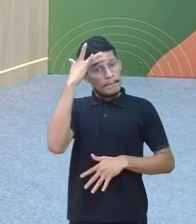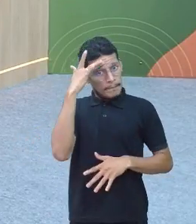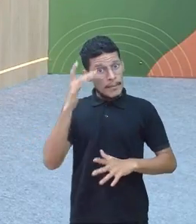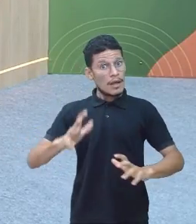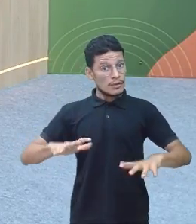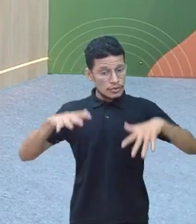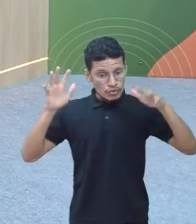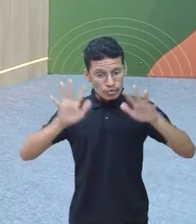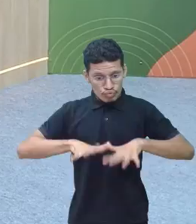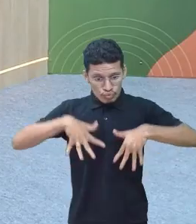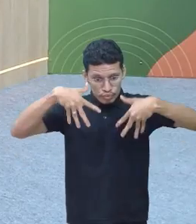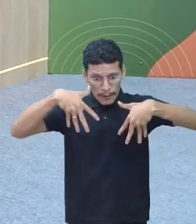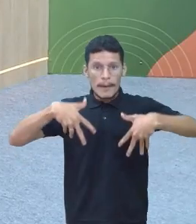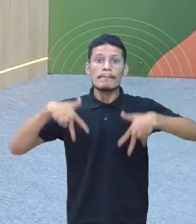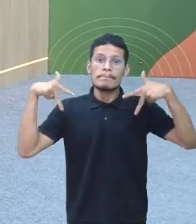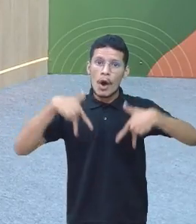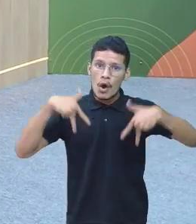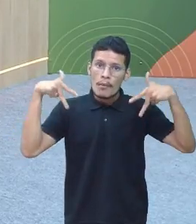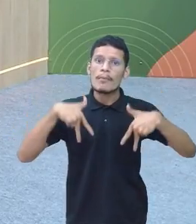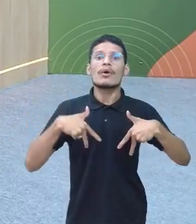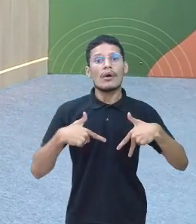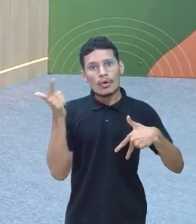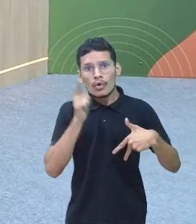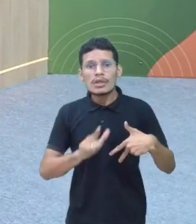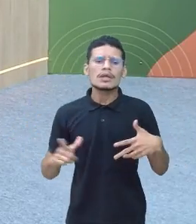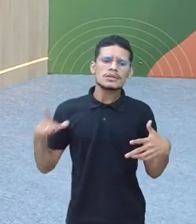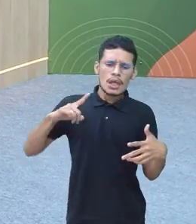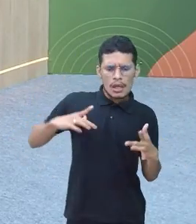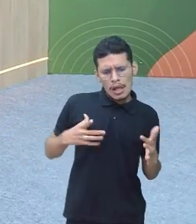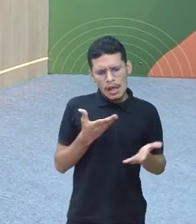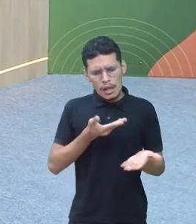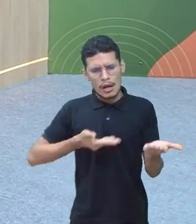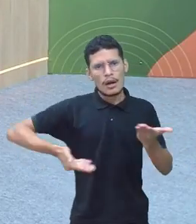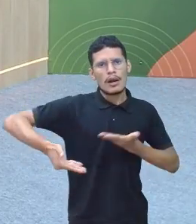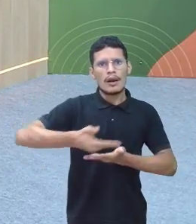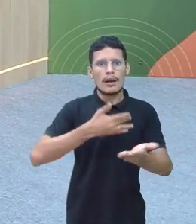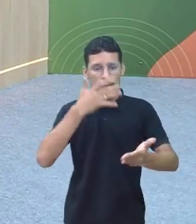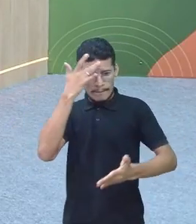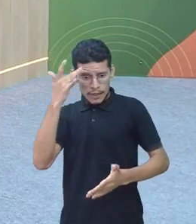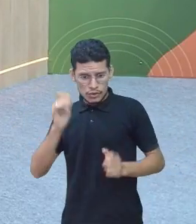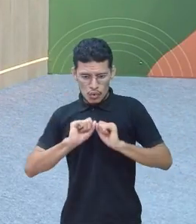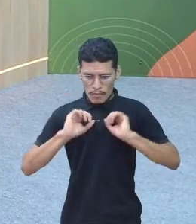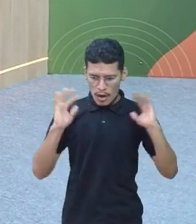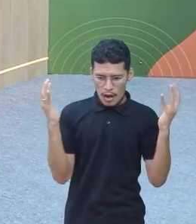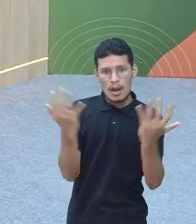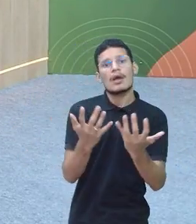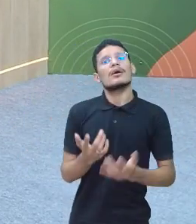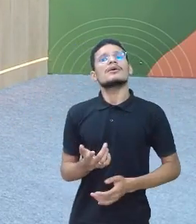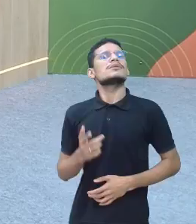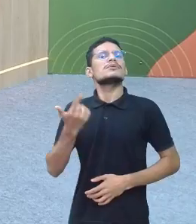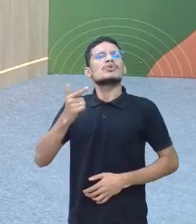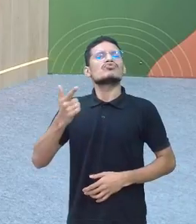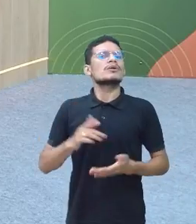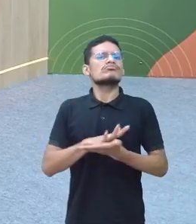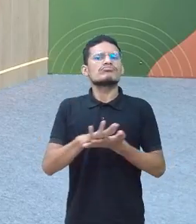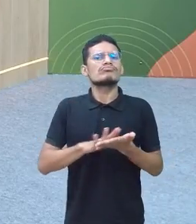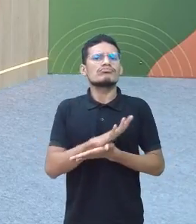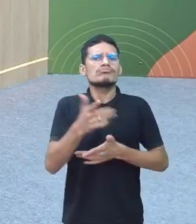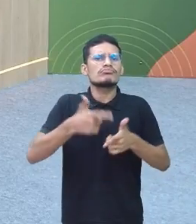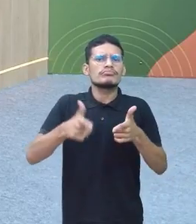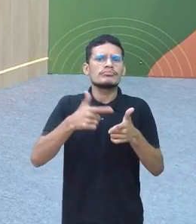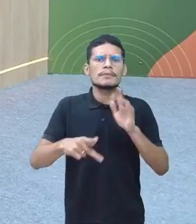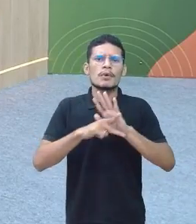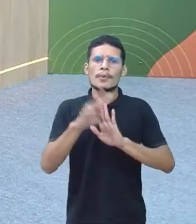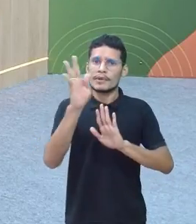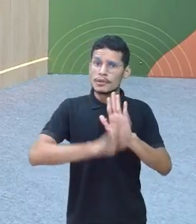eu consigo fazer essa relação aí de proximidade entre pessoas e arquibancada sem comprometer o sentido geral do texto. Então, quando eu